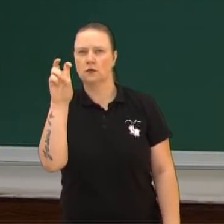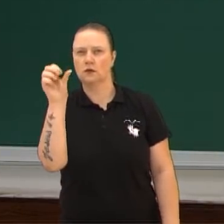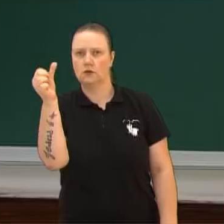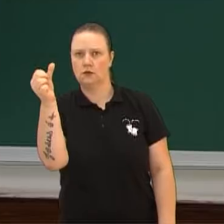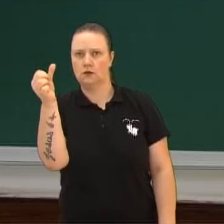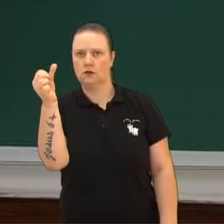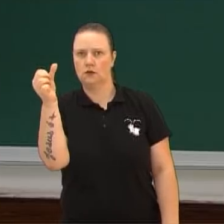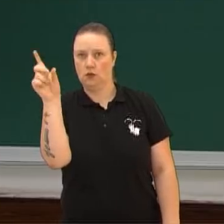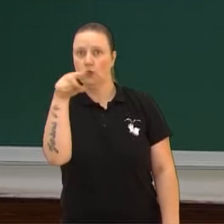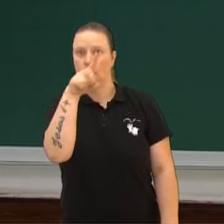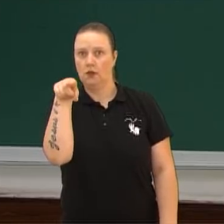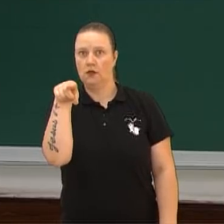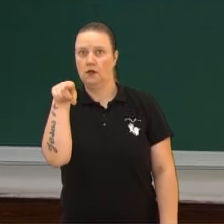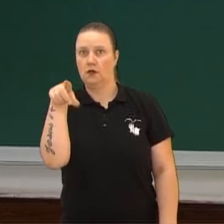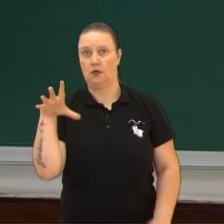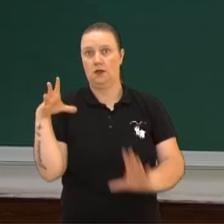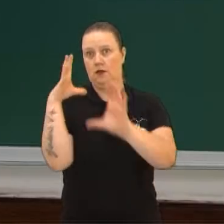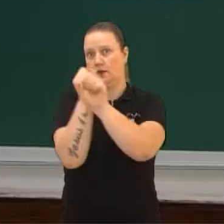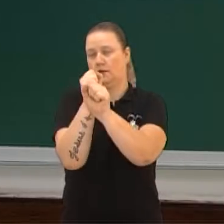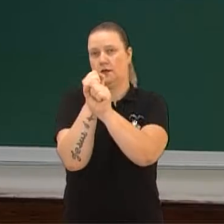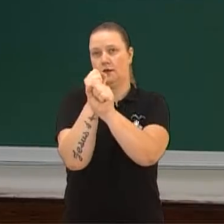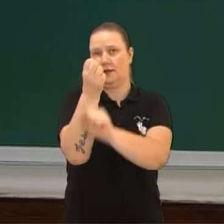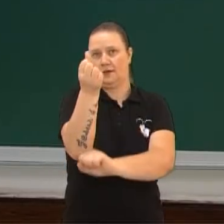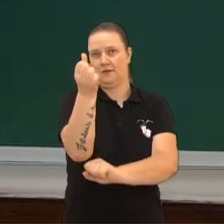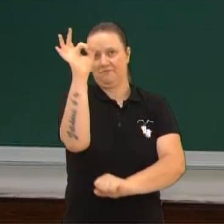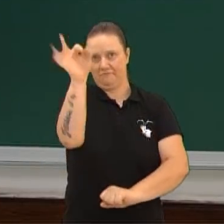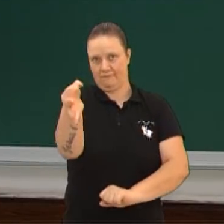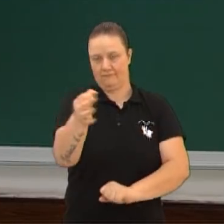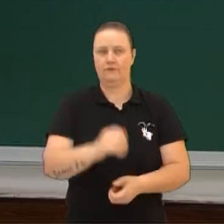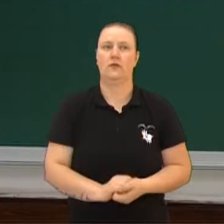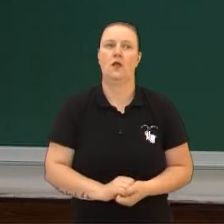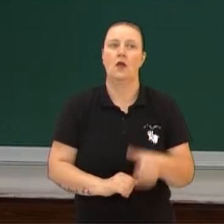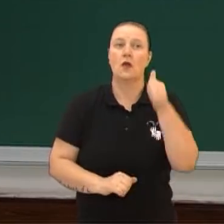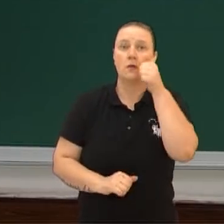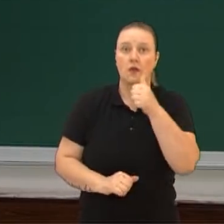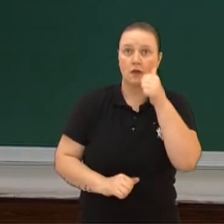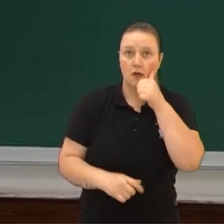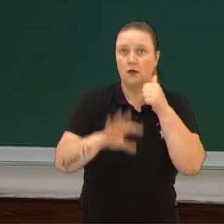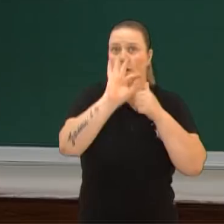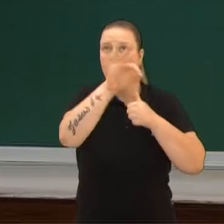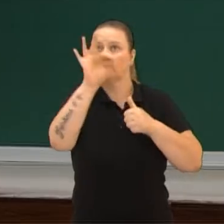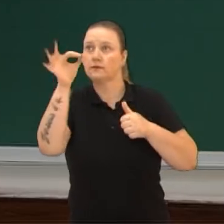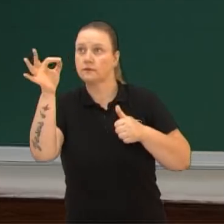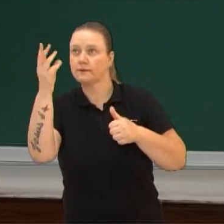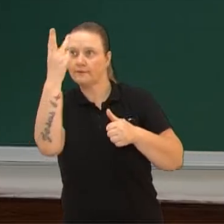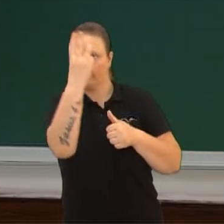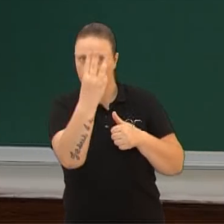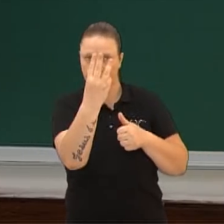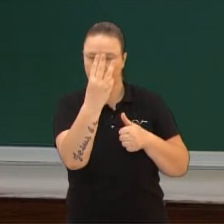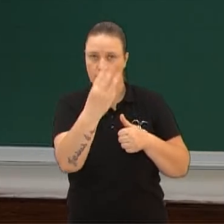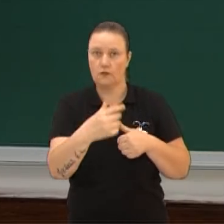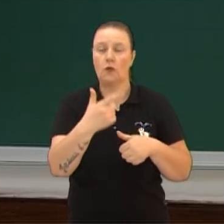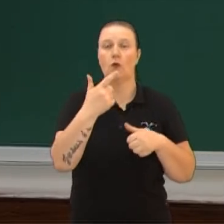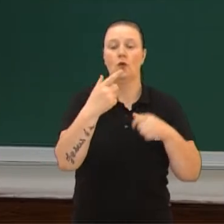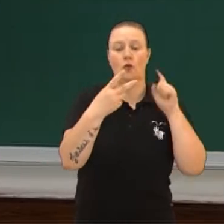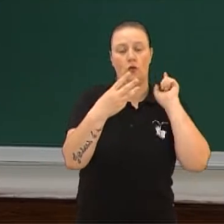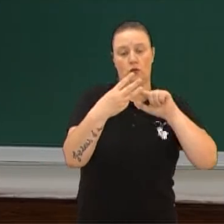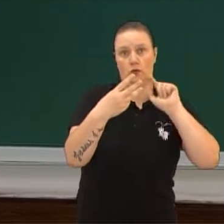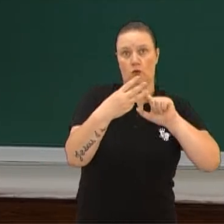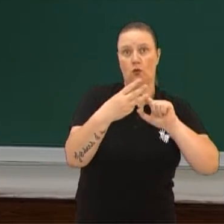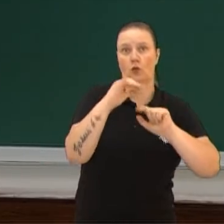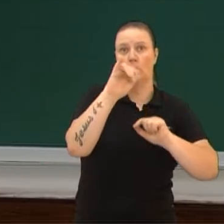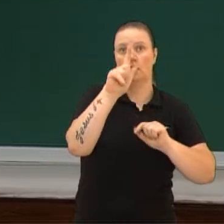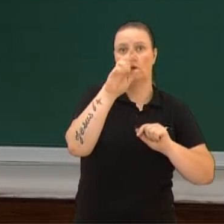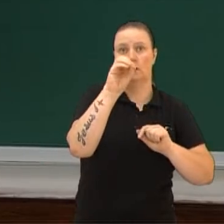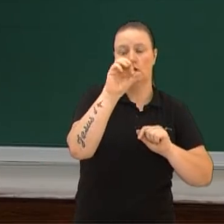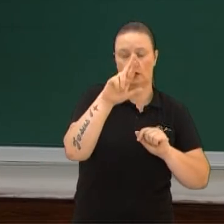tá? Então, ele acertou, né, 6. A Bruna tem 3, né? Acertou 3. E o Igor tem quantas? 1, 2,